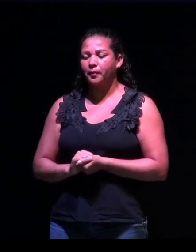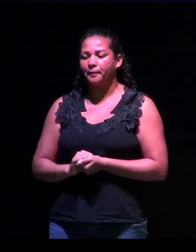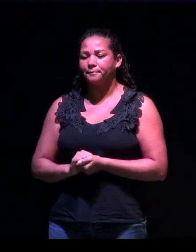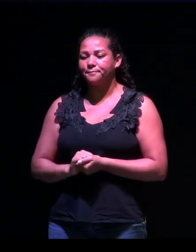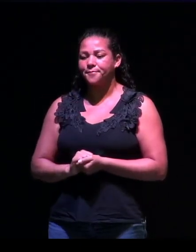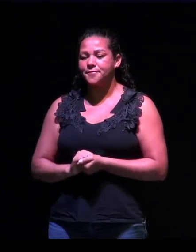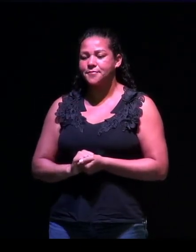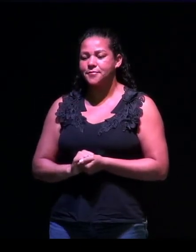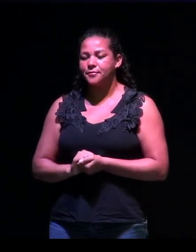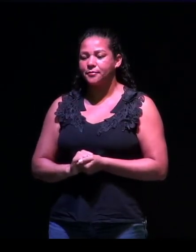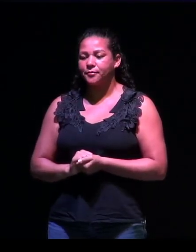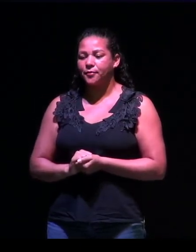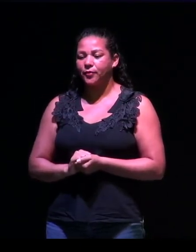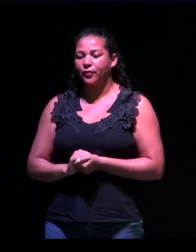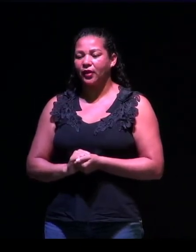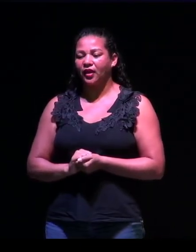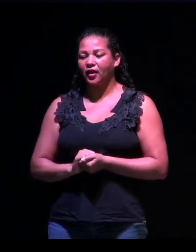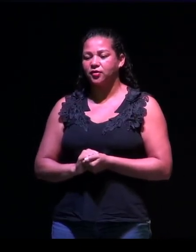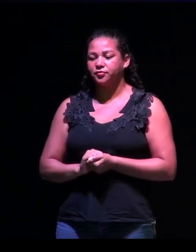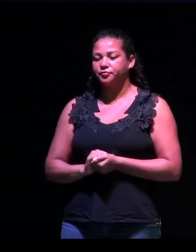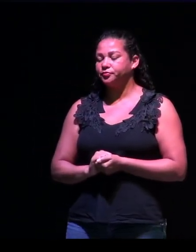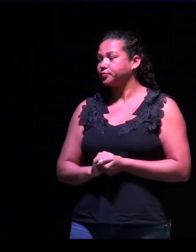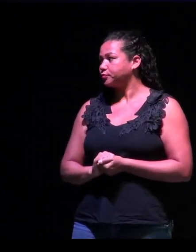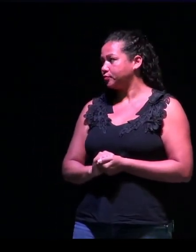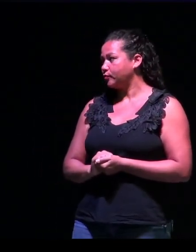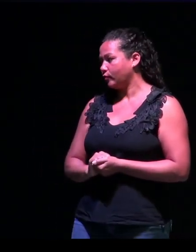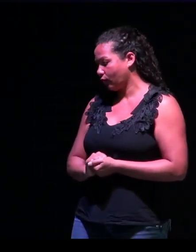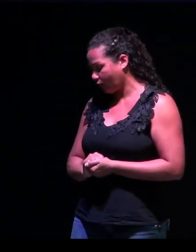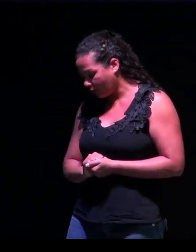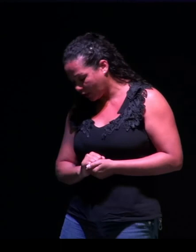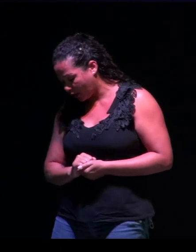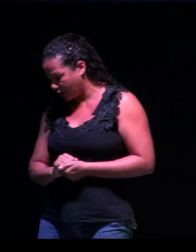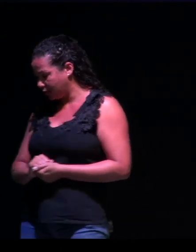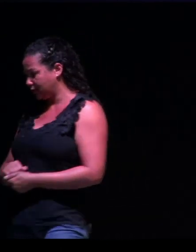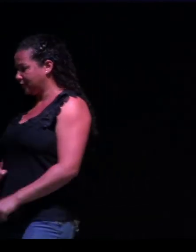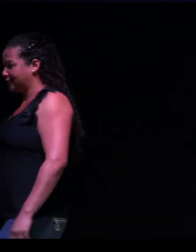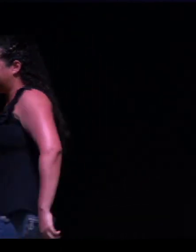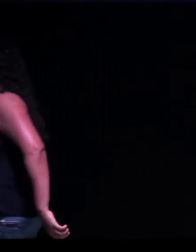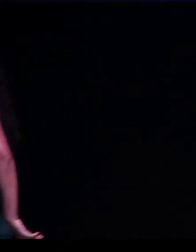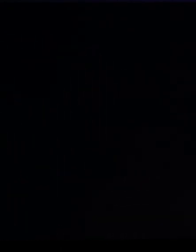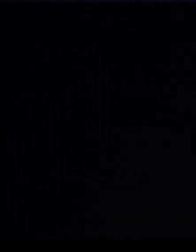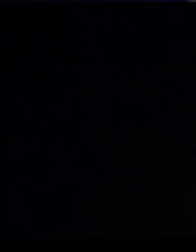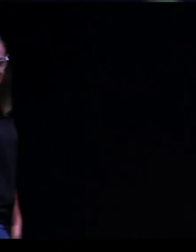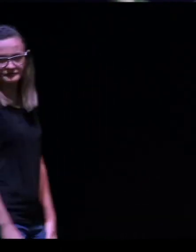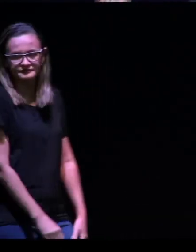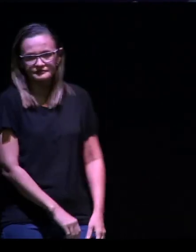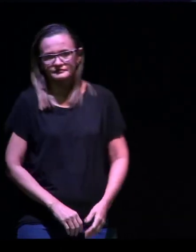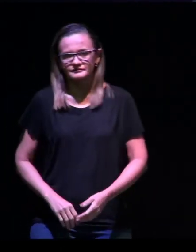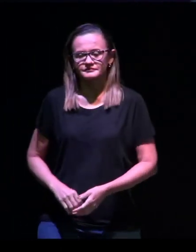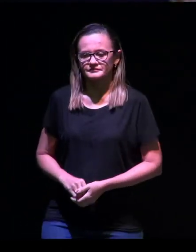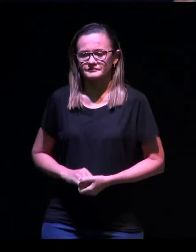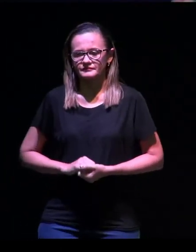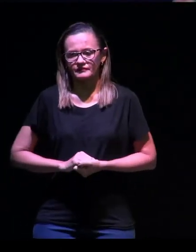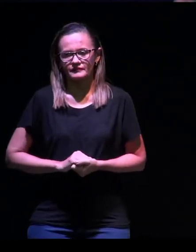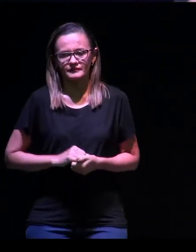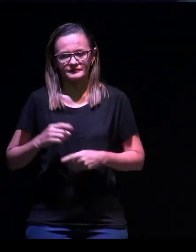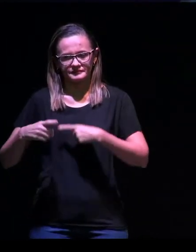quando Jesus disse, não passará essa geração sem que tudo aconteça, eles pensaram que era a geração